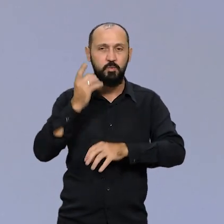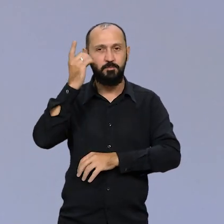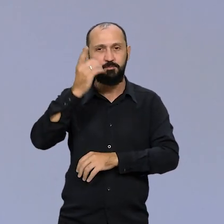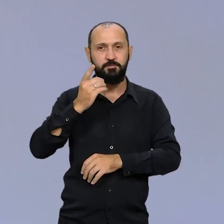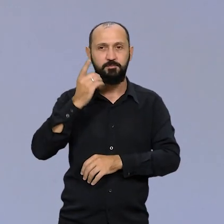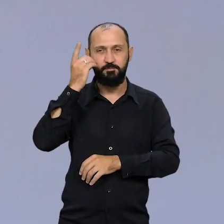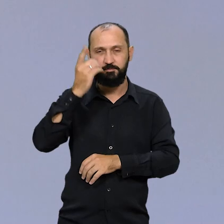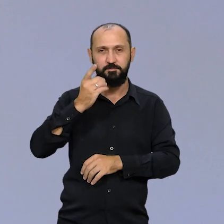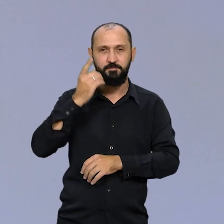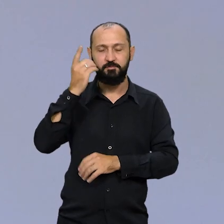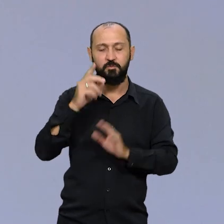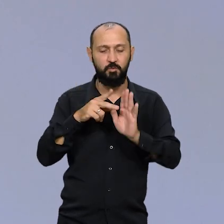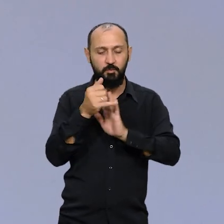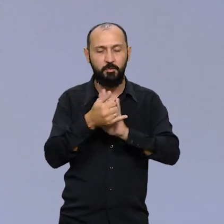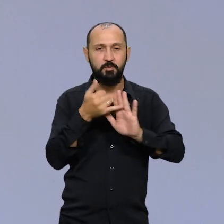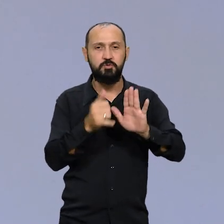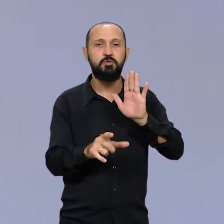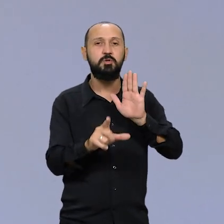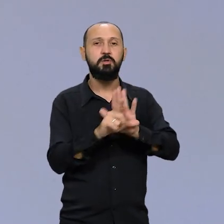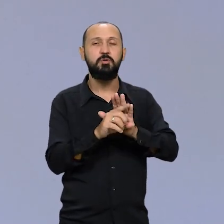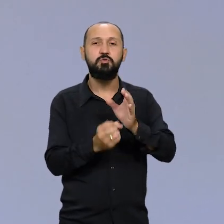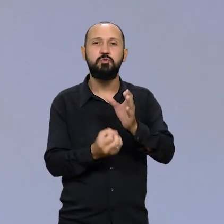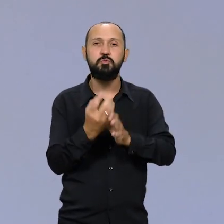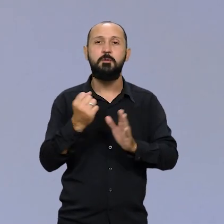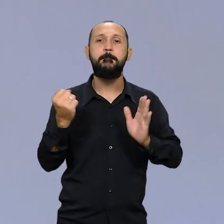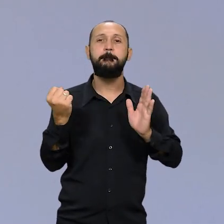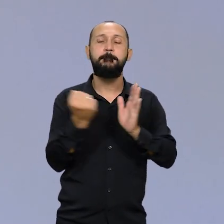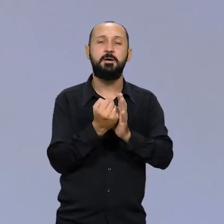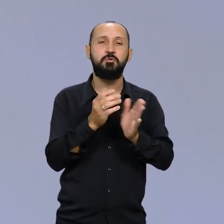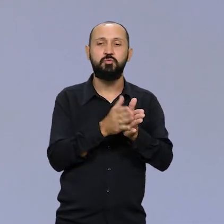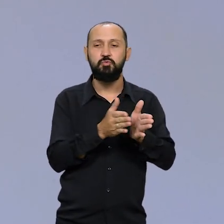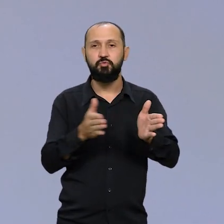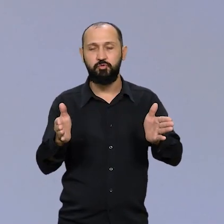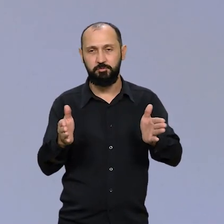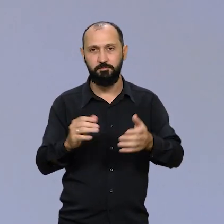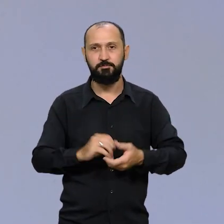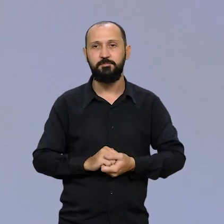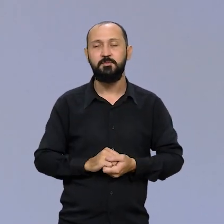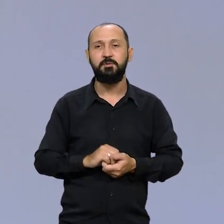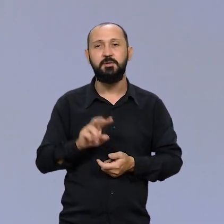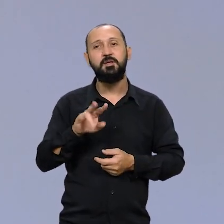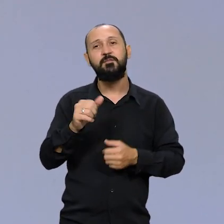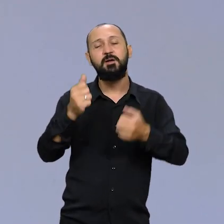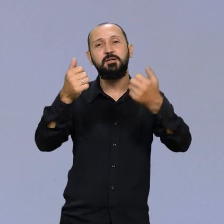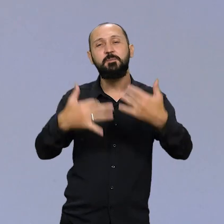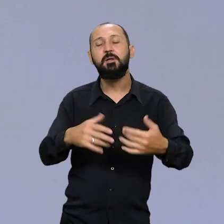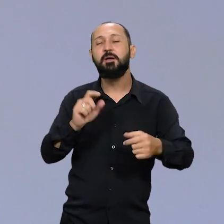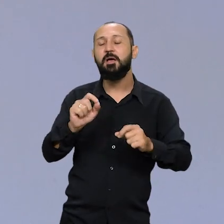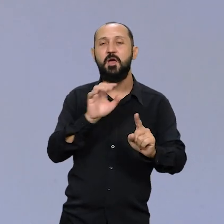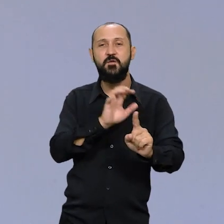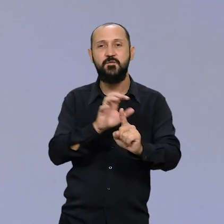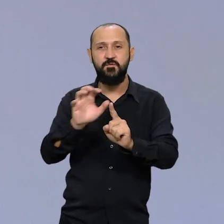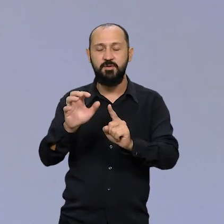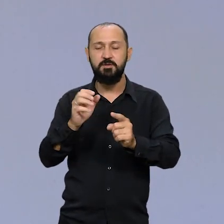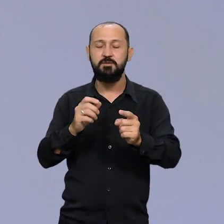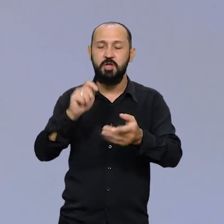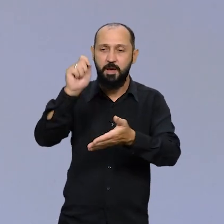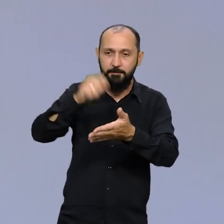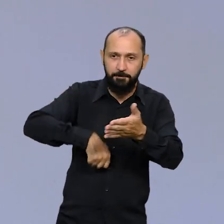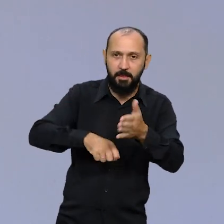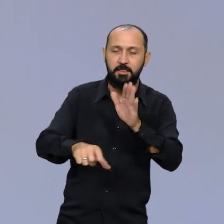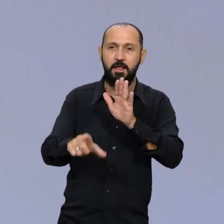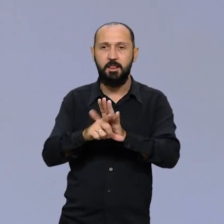na Câmara dos Deputados do projeto de lei que institui o marco temporal. Quem vai explicar os impactos